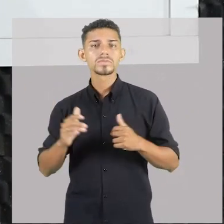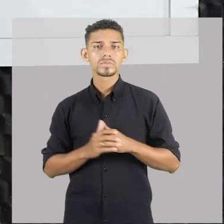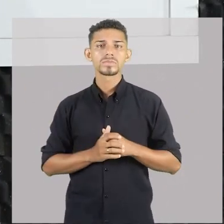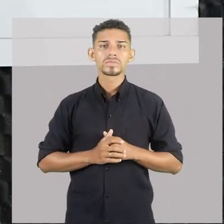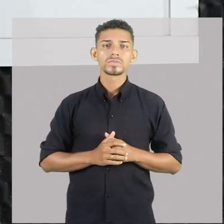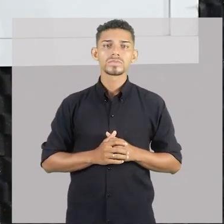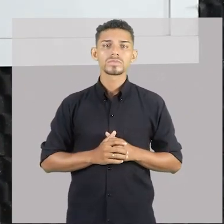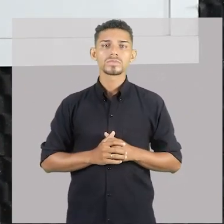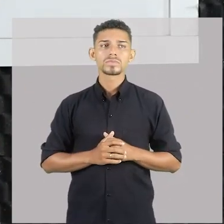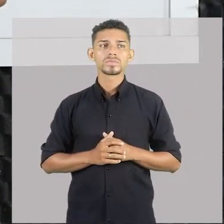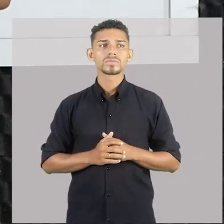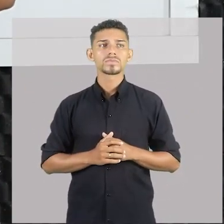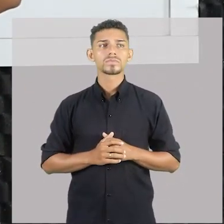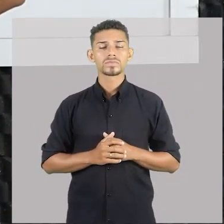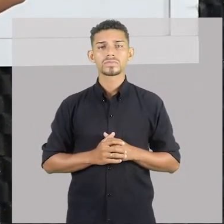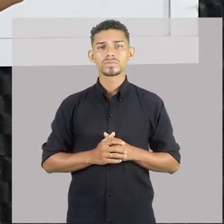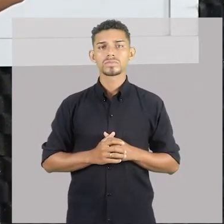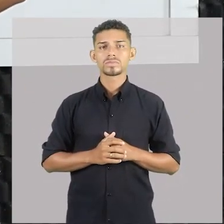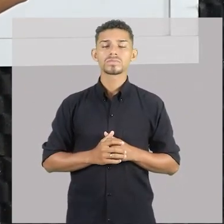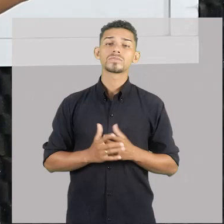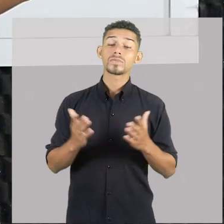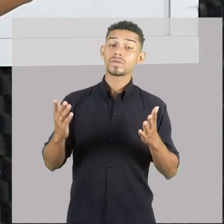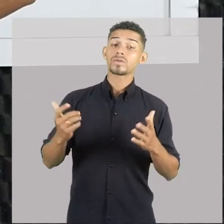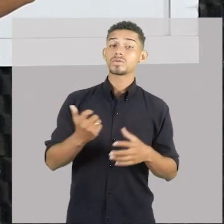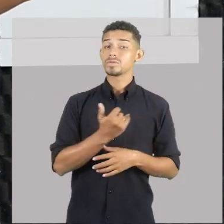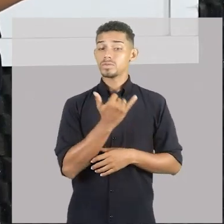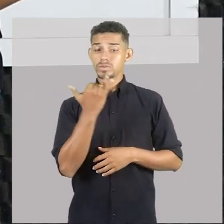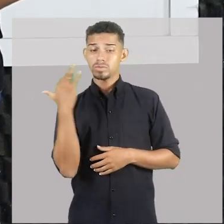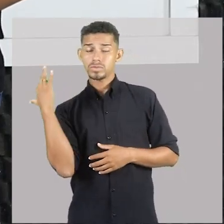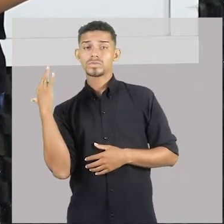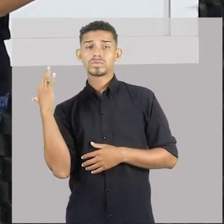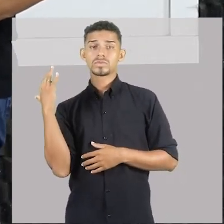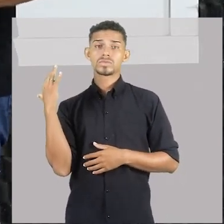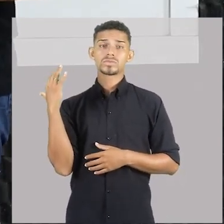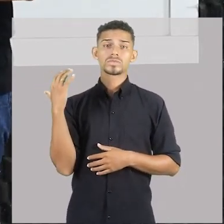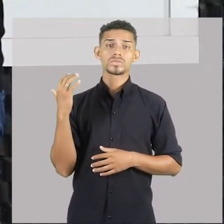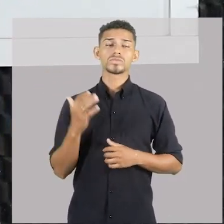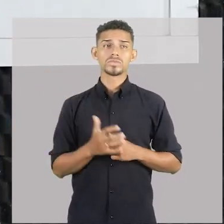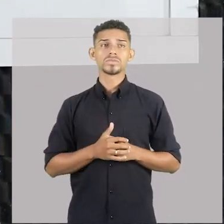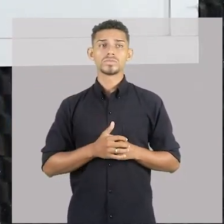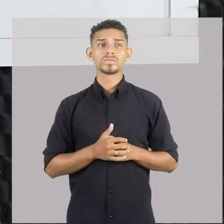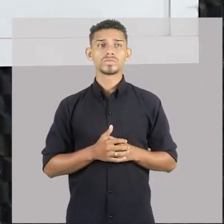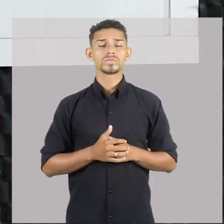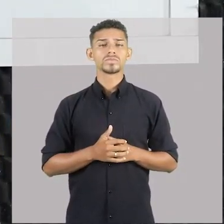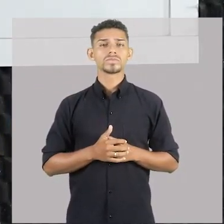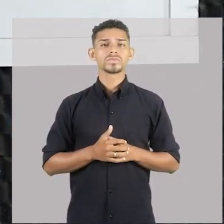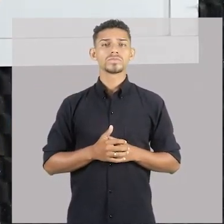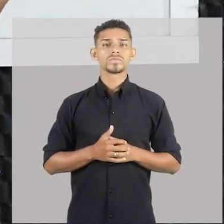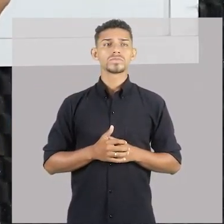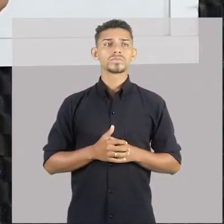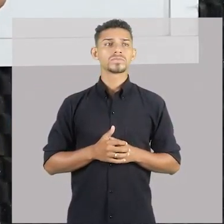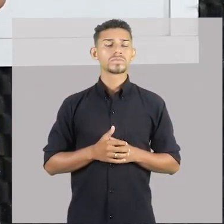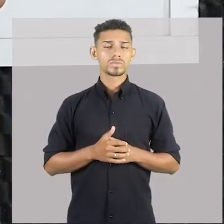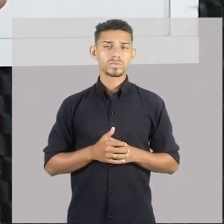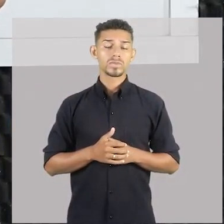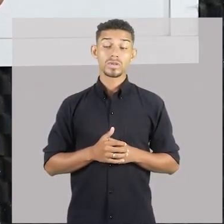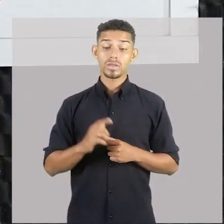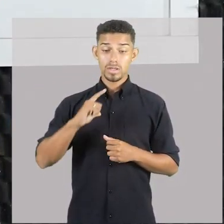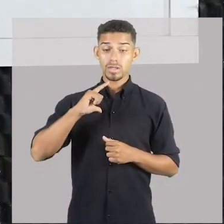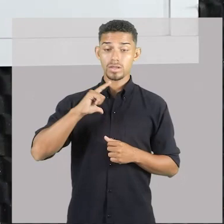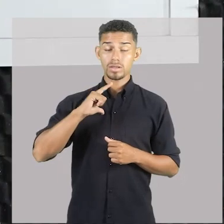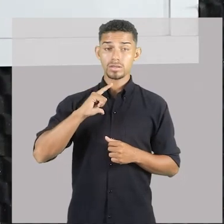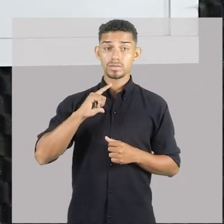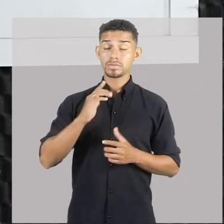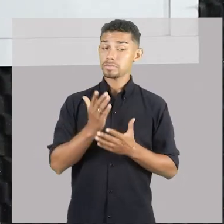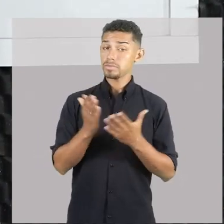esse valor. Então eu vejo o número de cargas que passou vezes a carga de cada uma delas. E com isso eu tenho uma carga total que